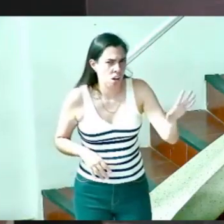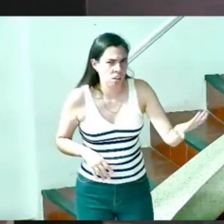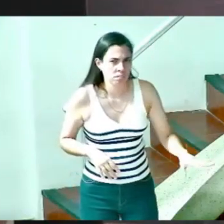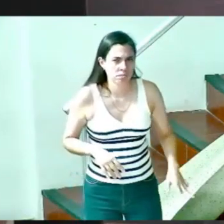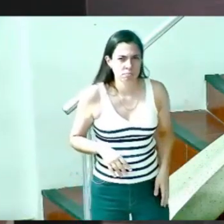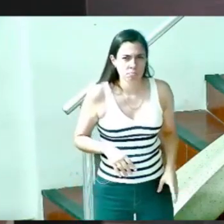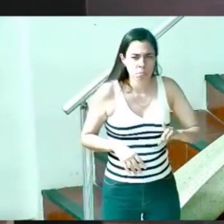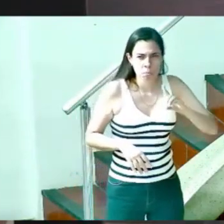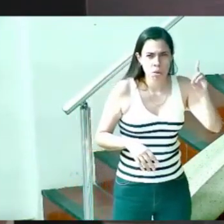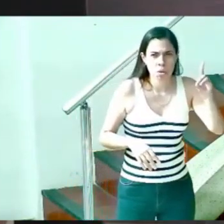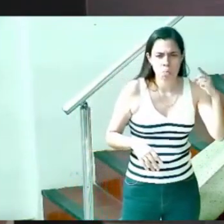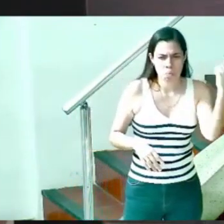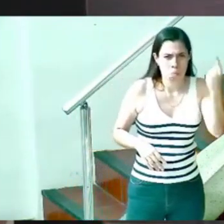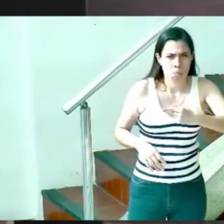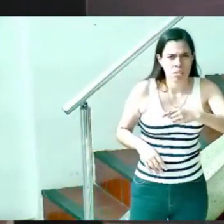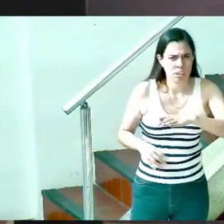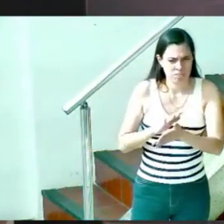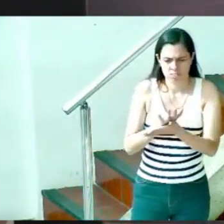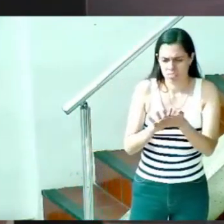Deus?